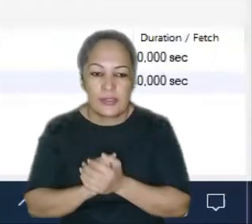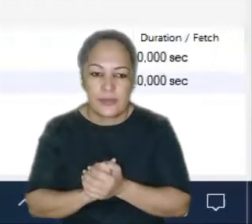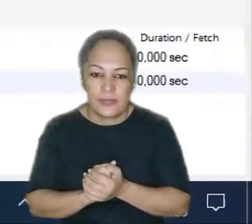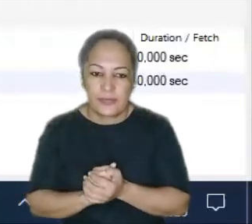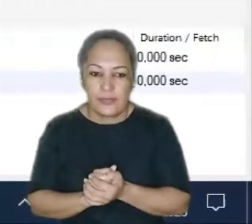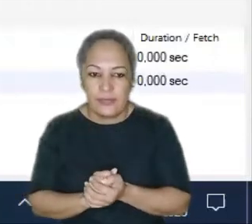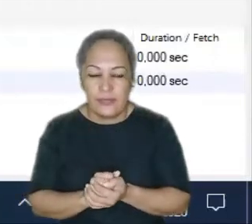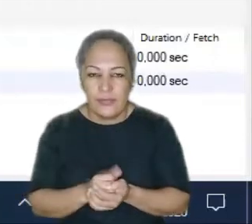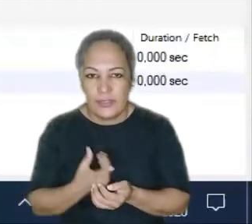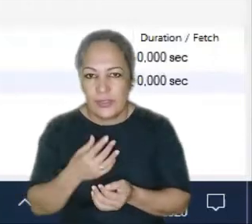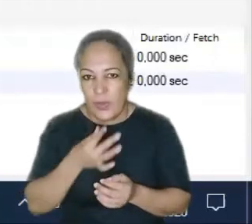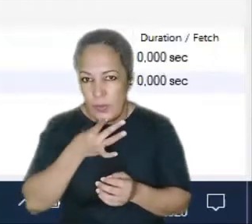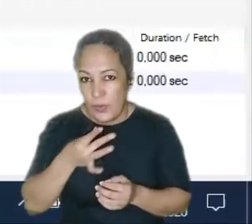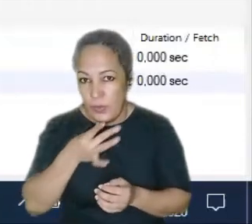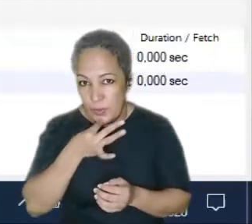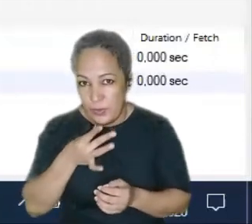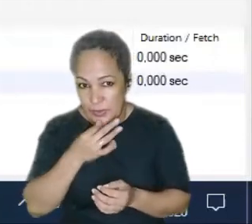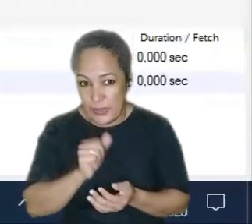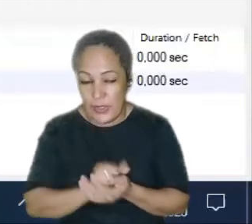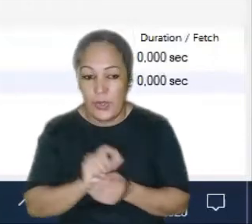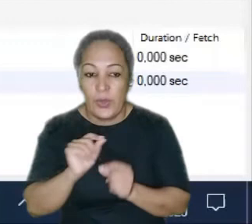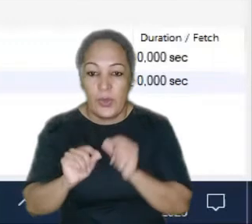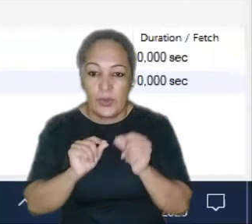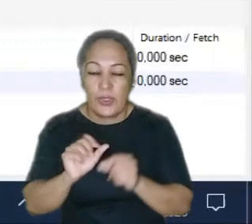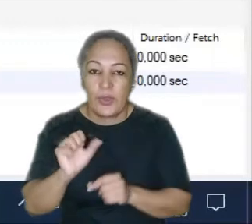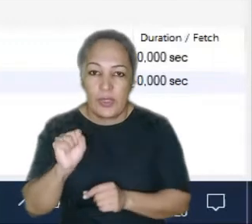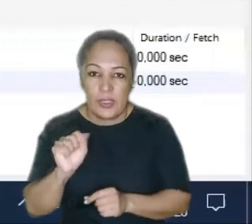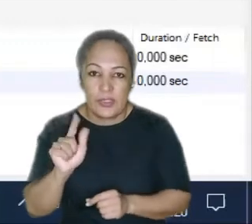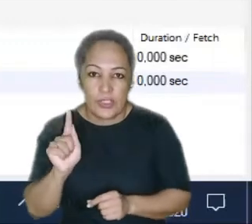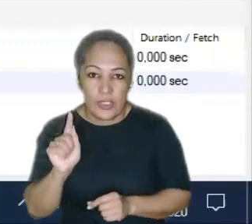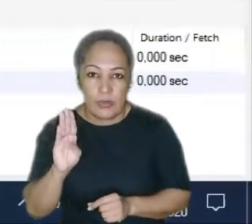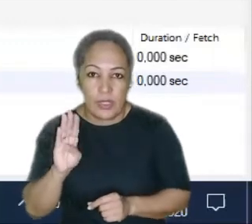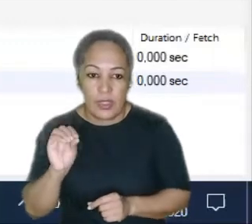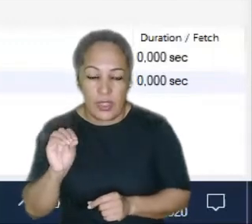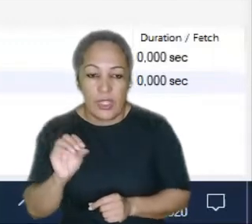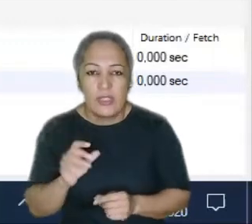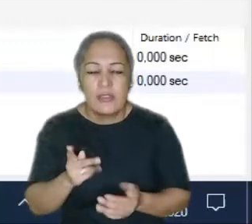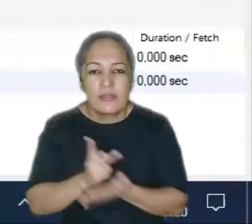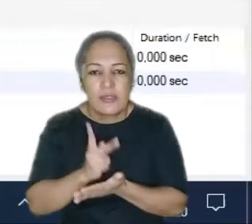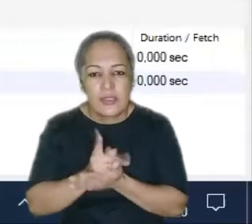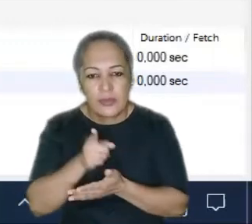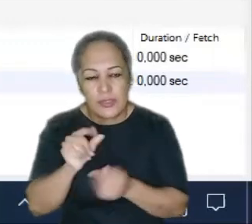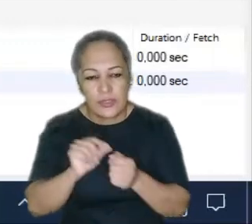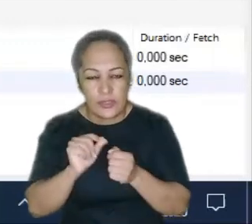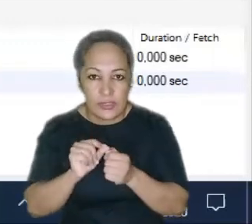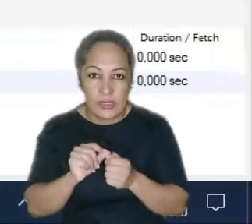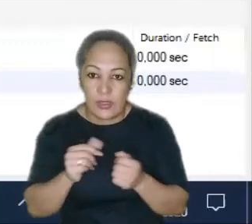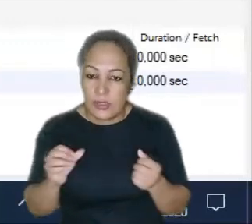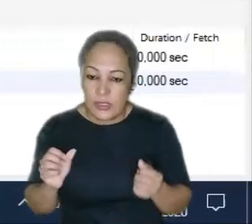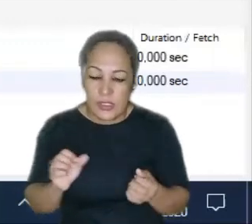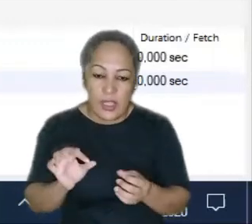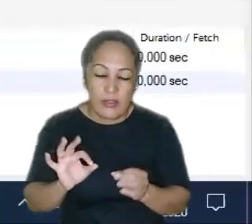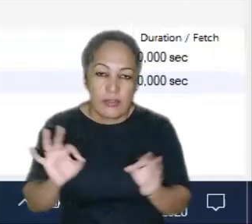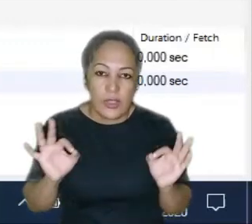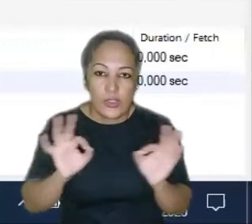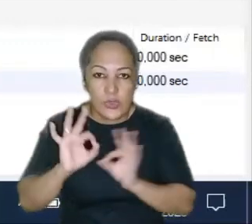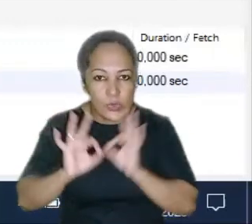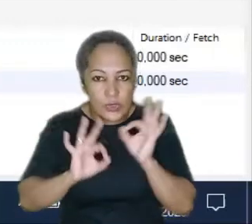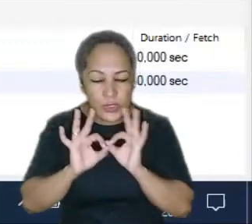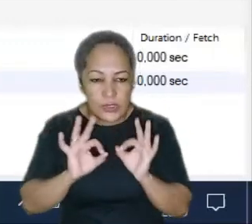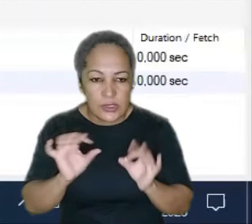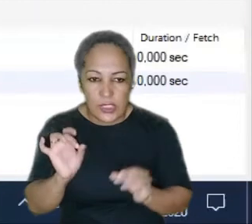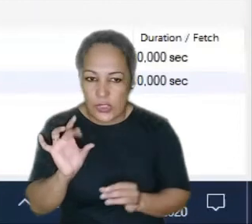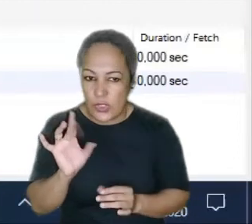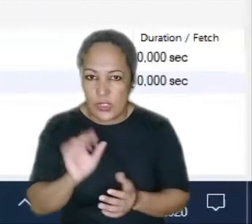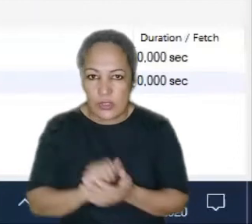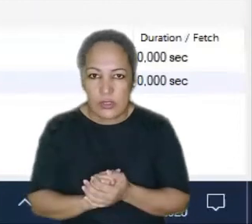faço ao próprio SGBD. Eu acho que toda vez que ele tinha que ser atualizado, essa parte tinha que ser atualizada de forma automática, mas não